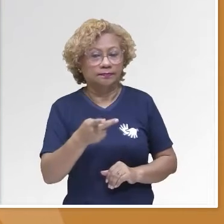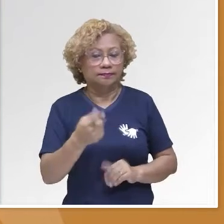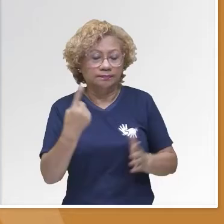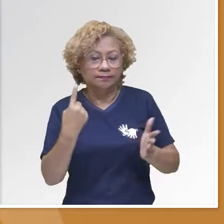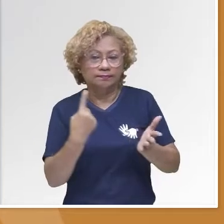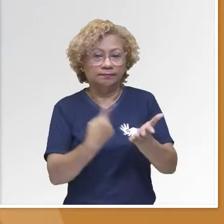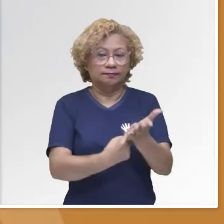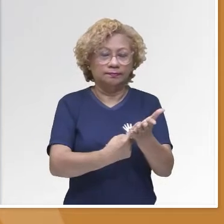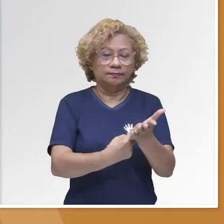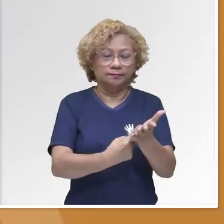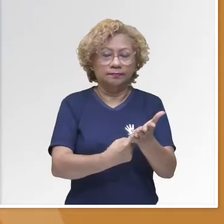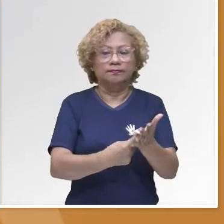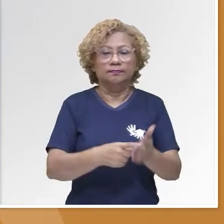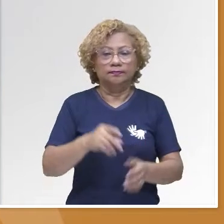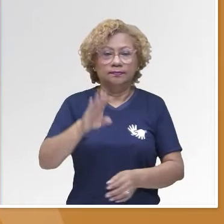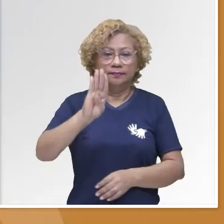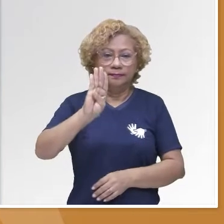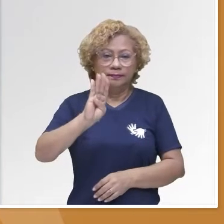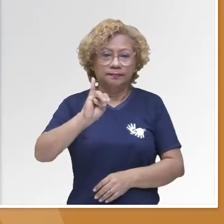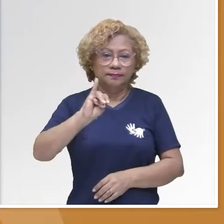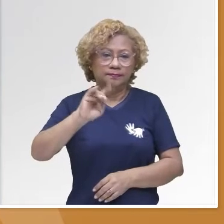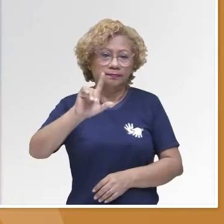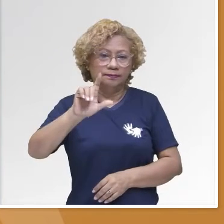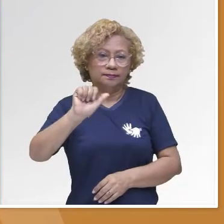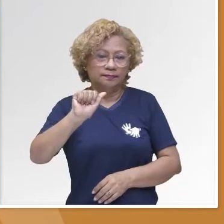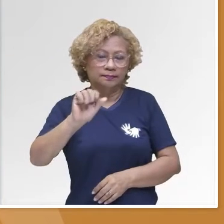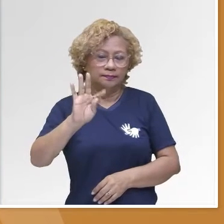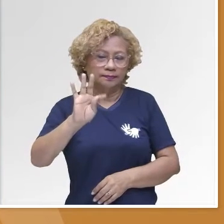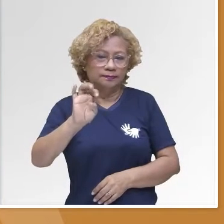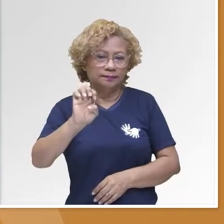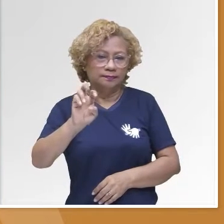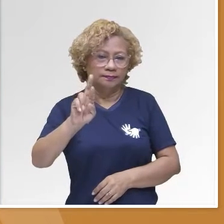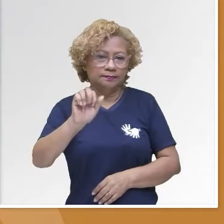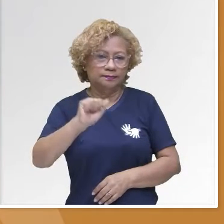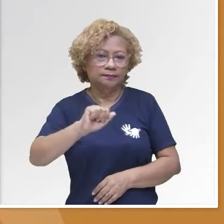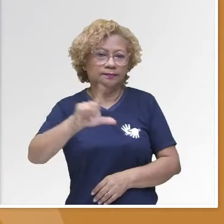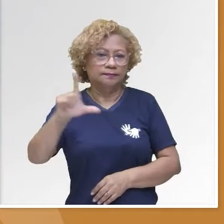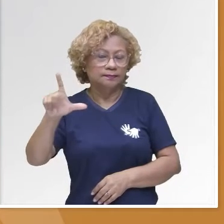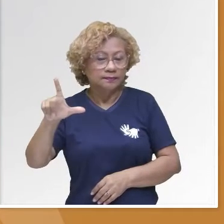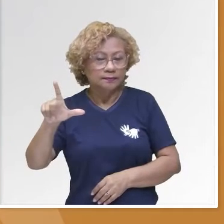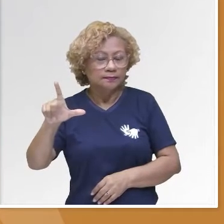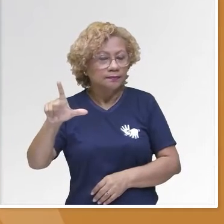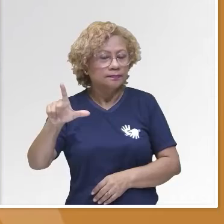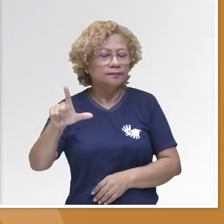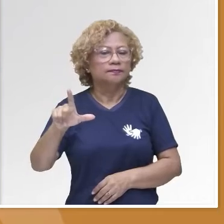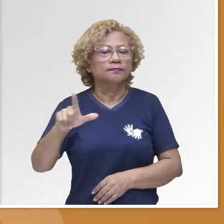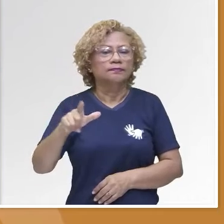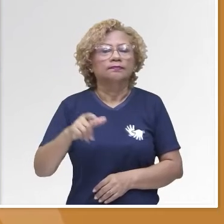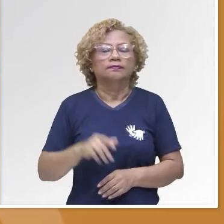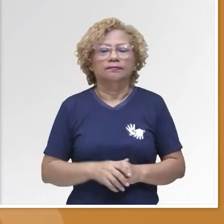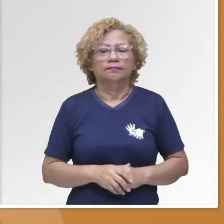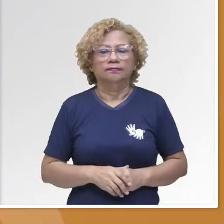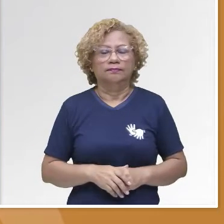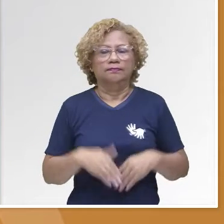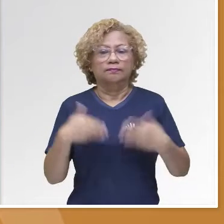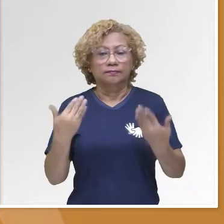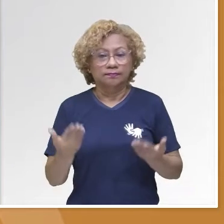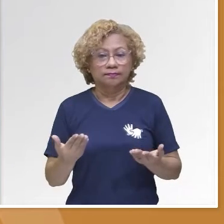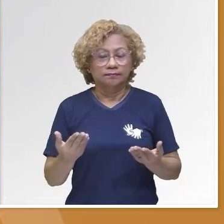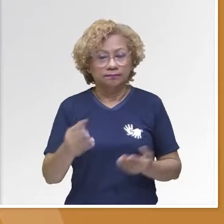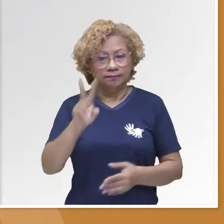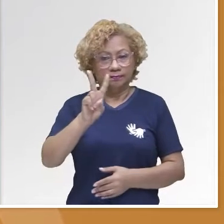acordo bilateral. Isso acontecia muito, principalmente na Guerra Fria, tá? Então, quando 2 países, né,